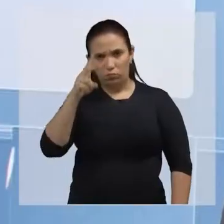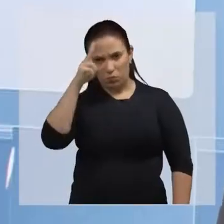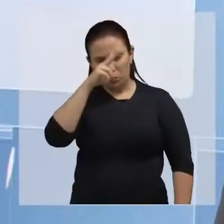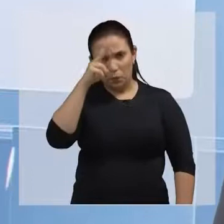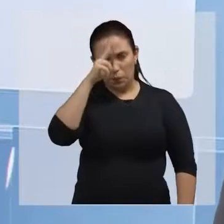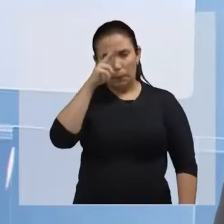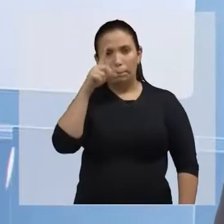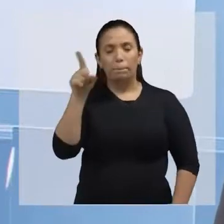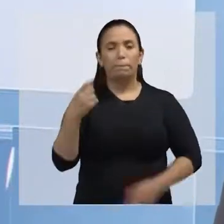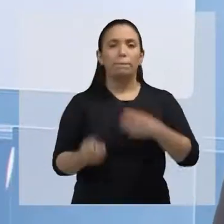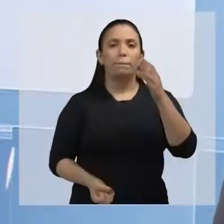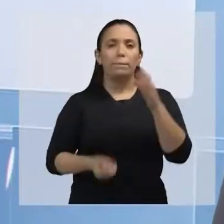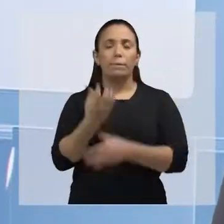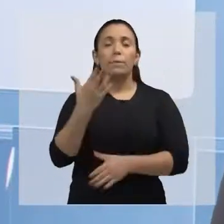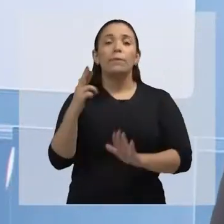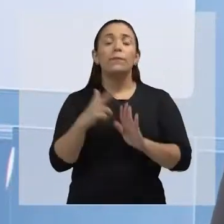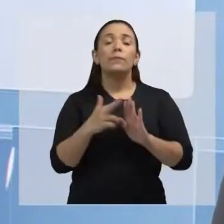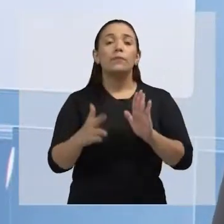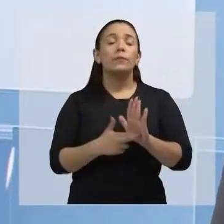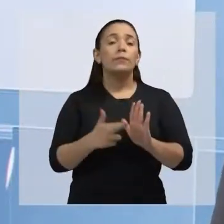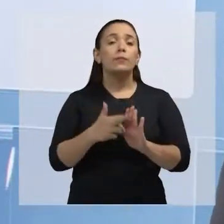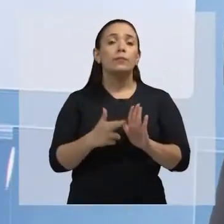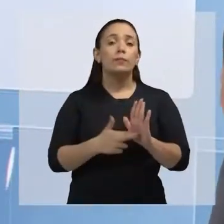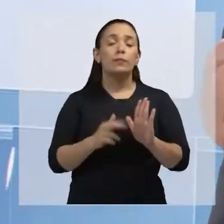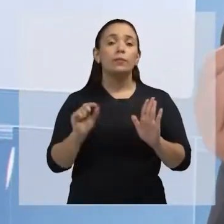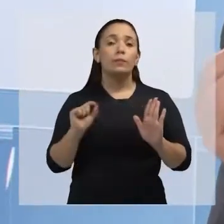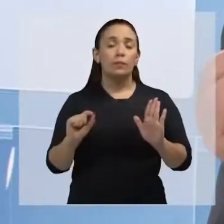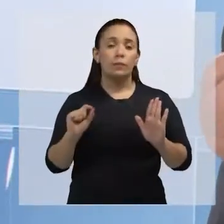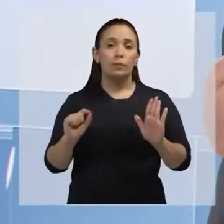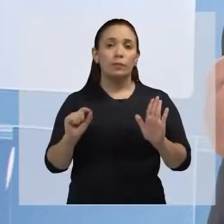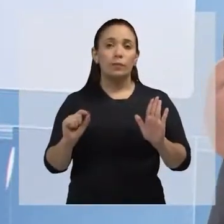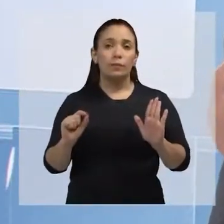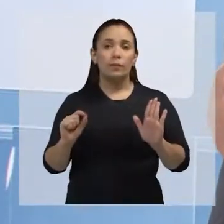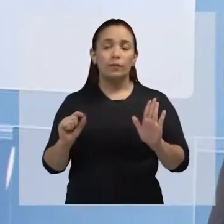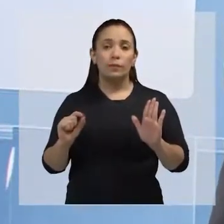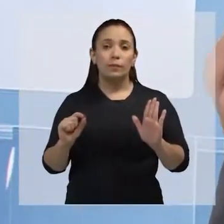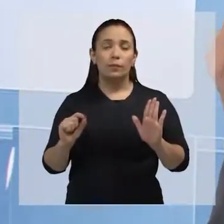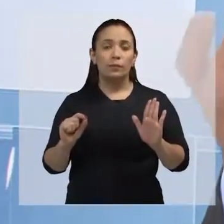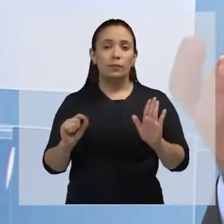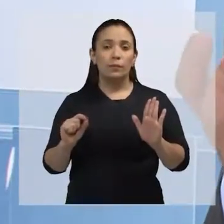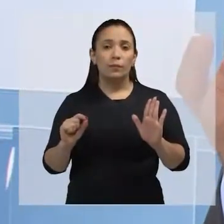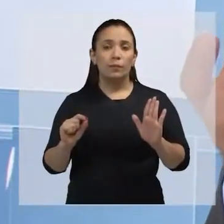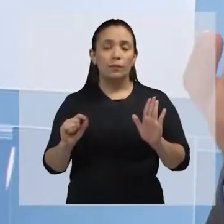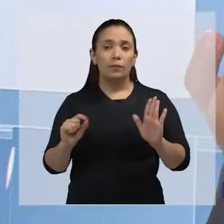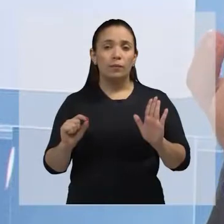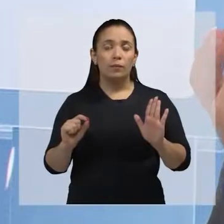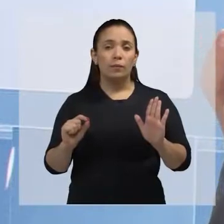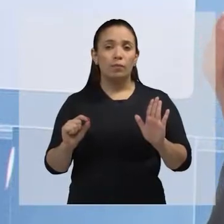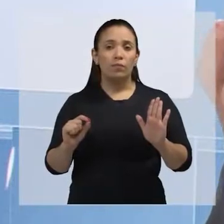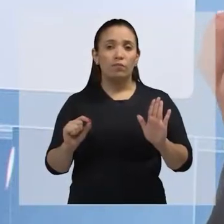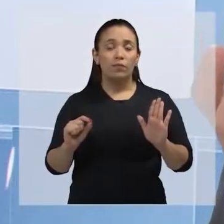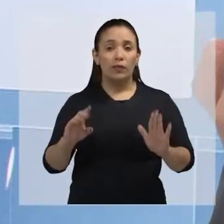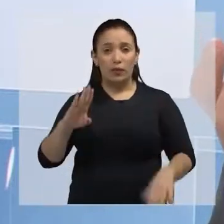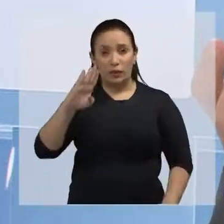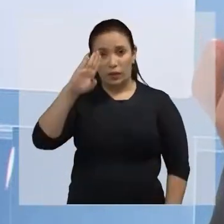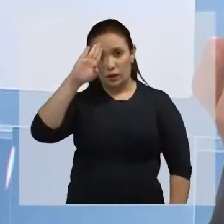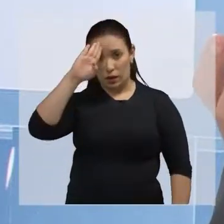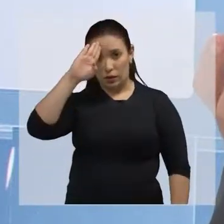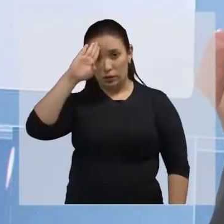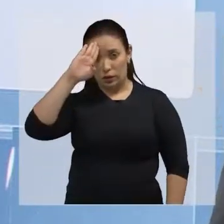ele instituiu uma regra que membros da... Um código. E membros do Exército